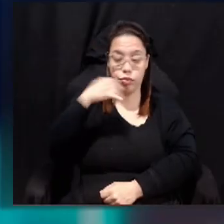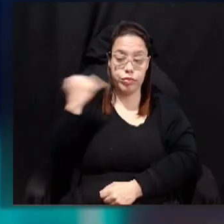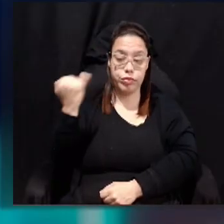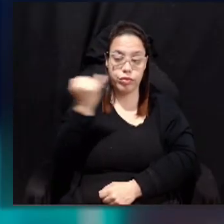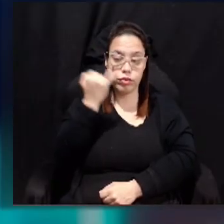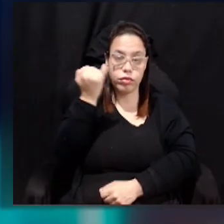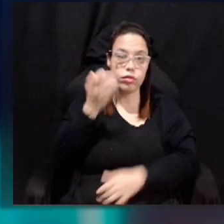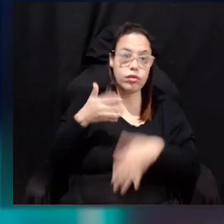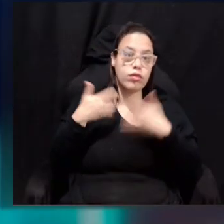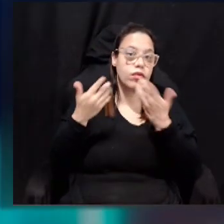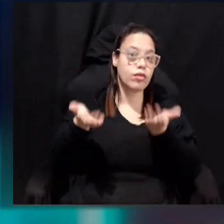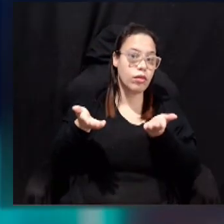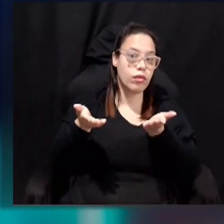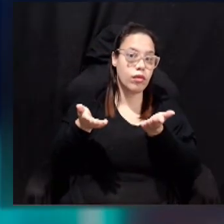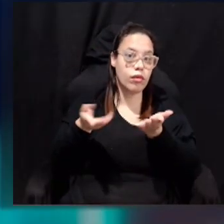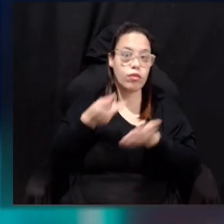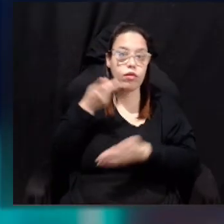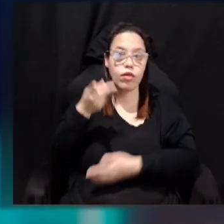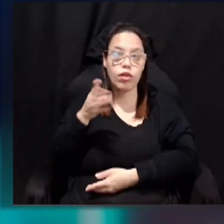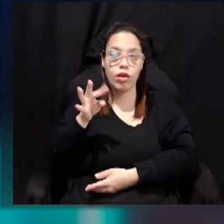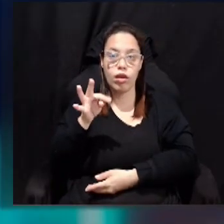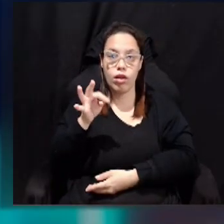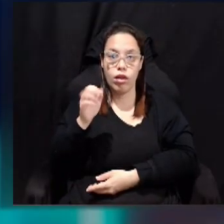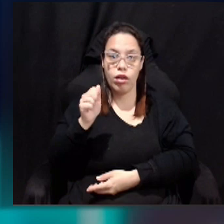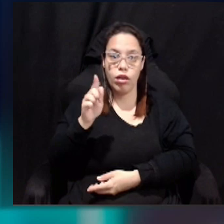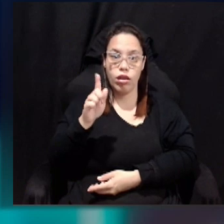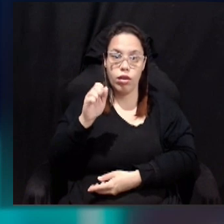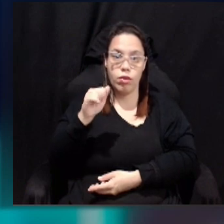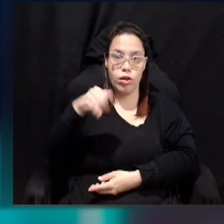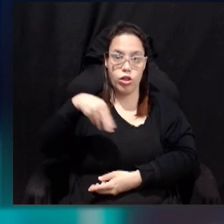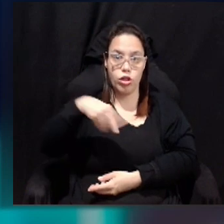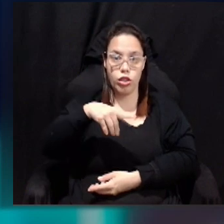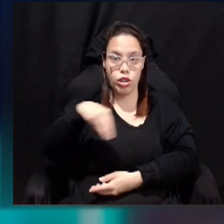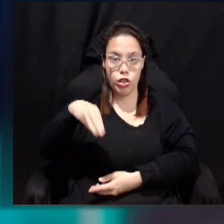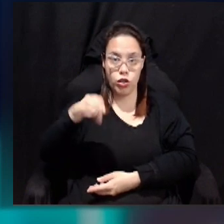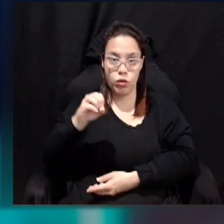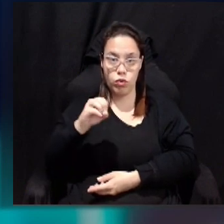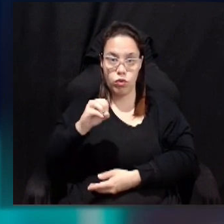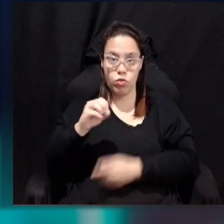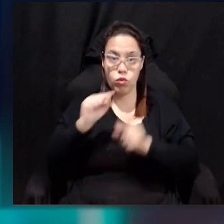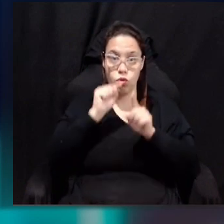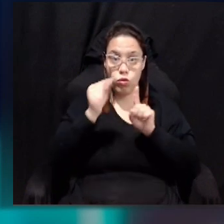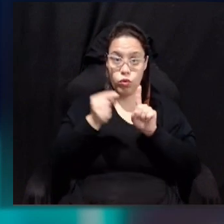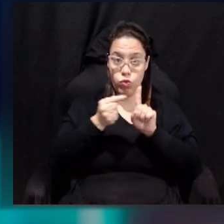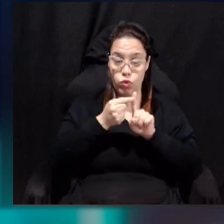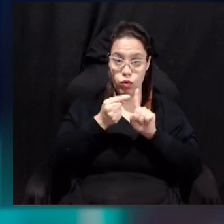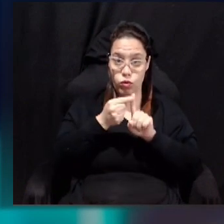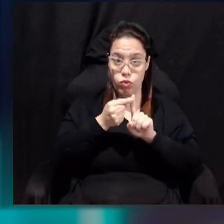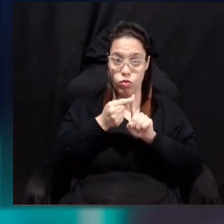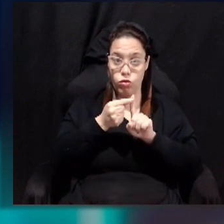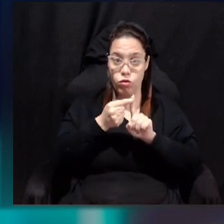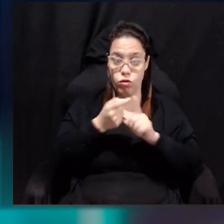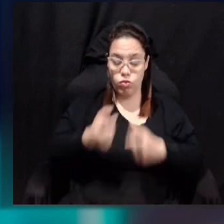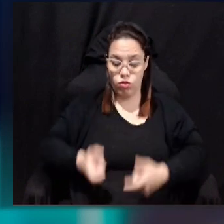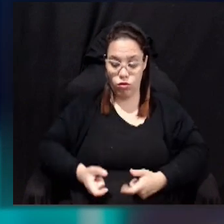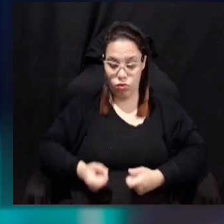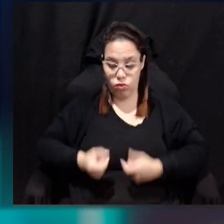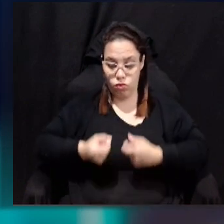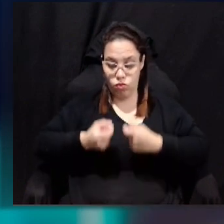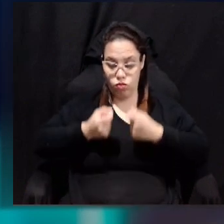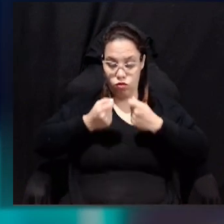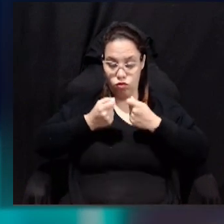quando a gente fala do tabagismo, o grande ponto é a gente falar do câncer como prioridade